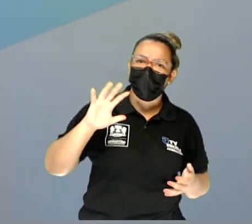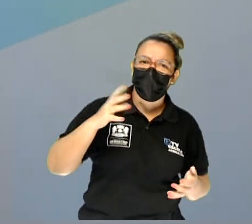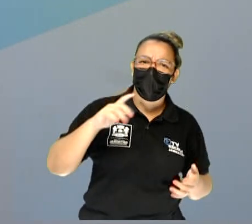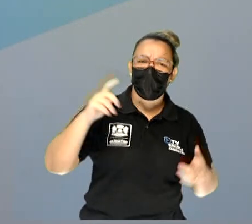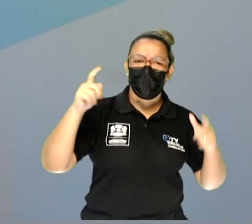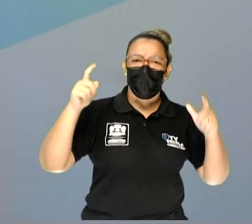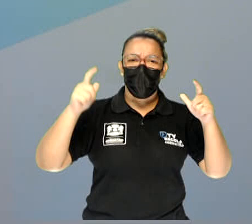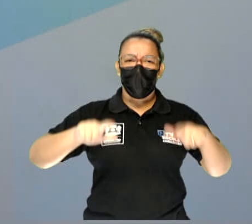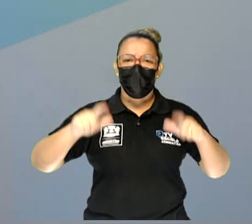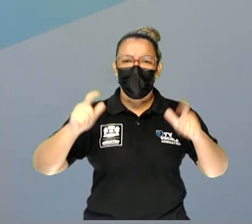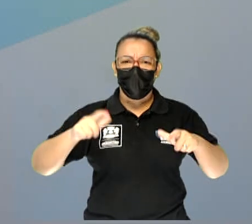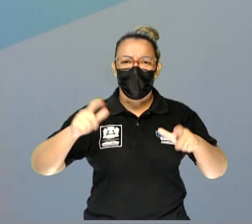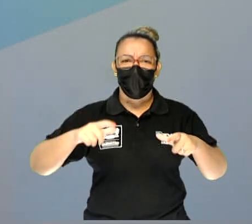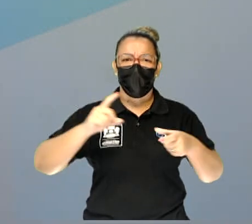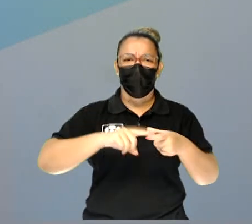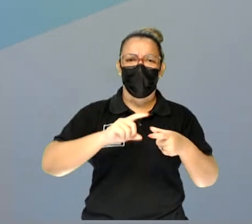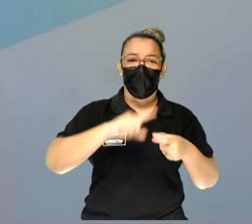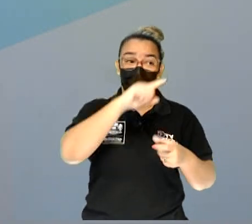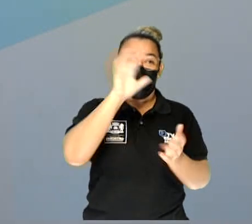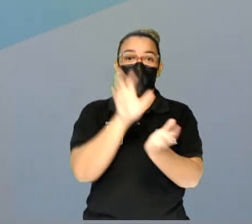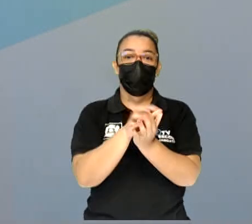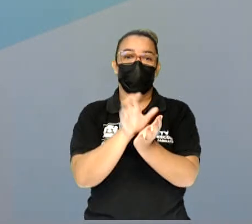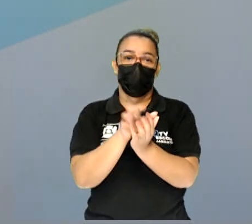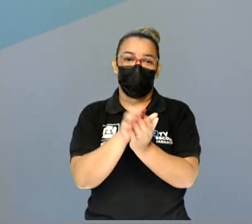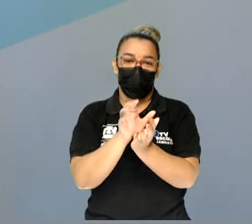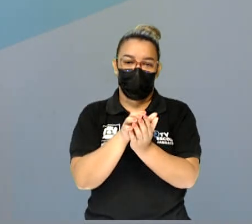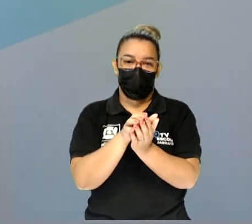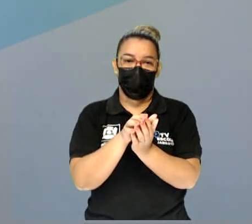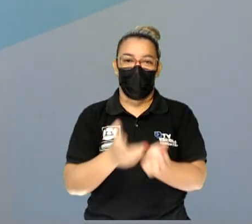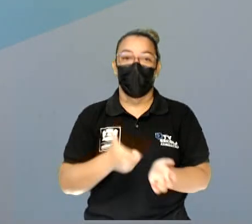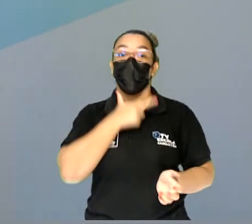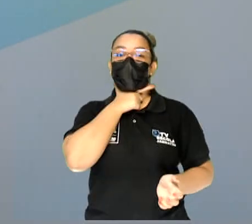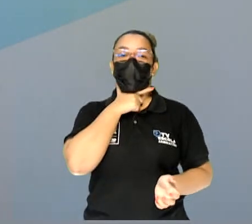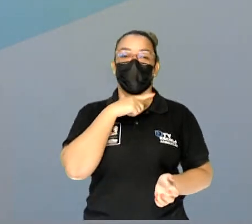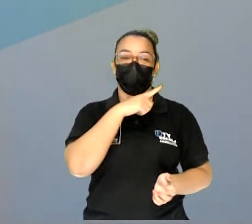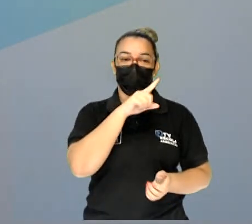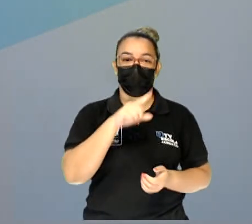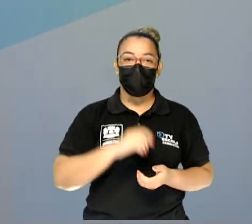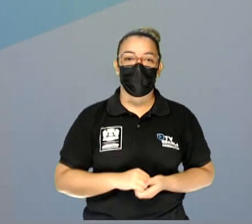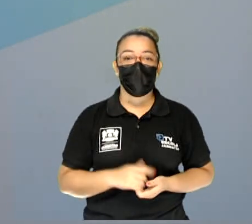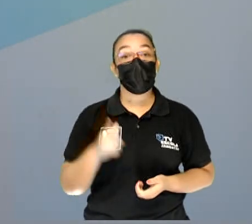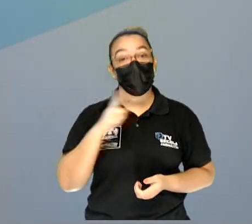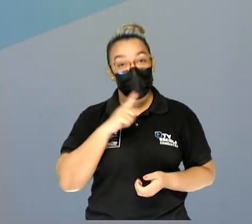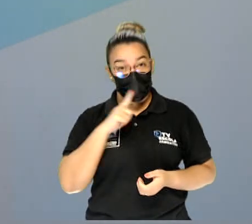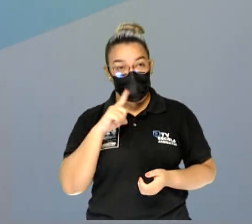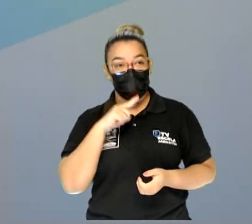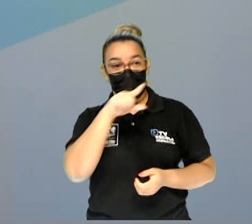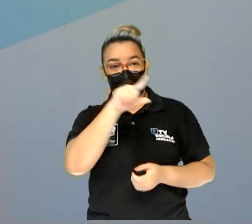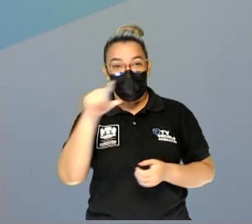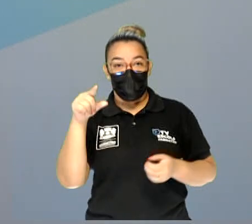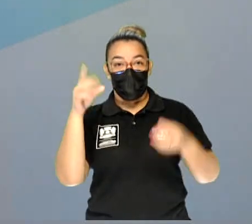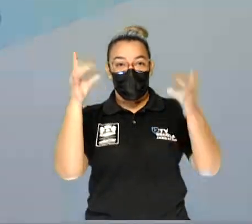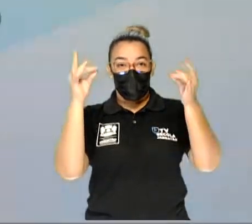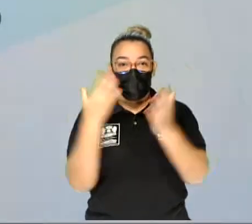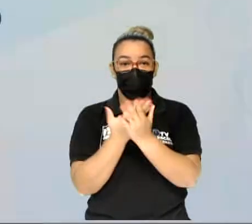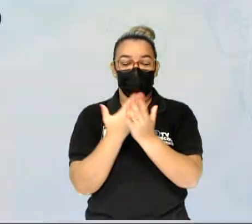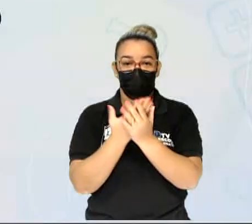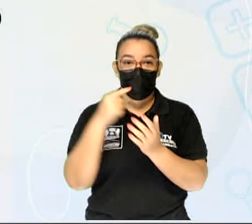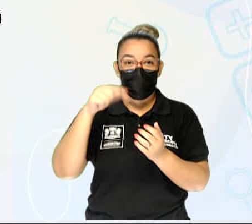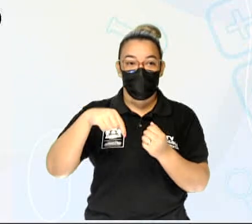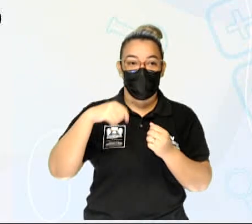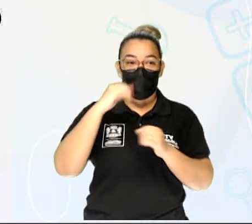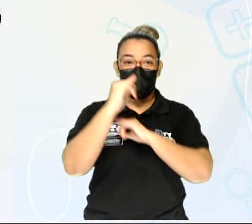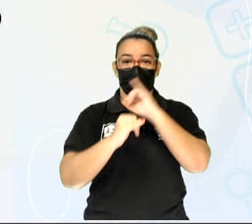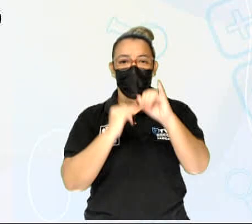hoje do bairro de Afogados, no Recife. Bom, esse material está disponível no site do Museu do Exército,